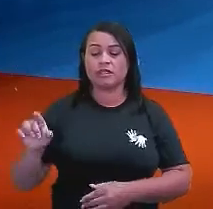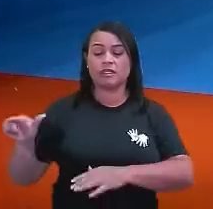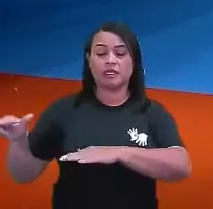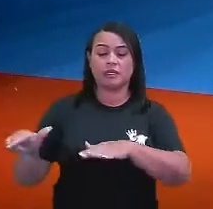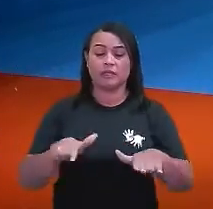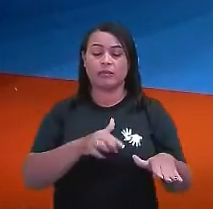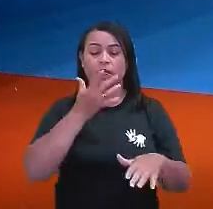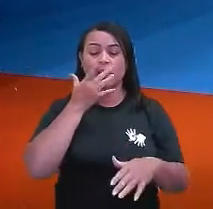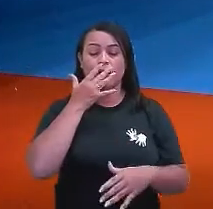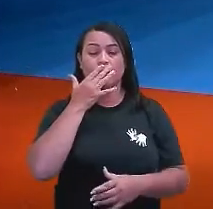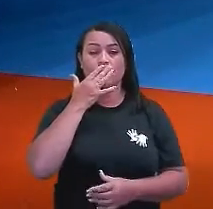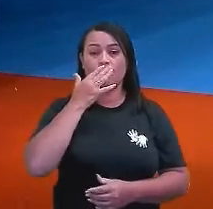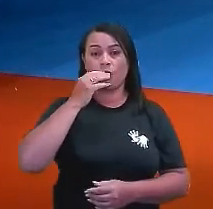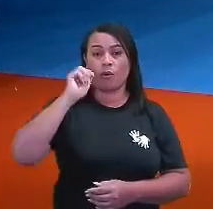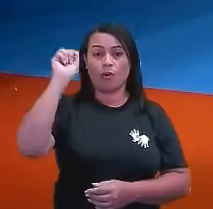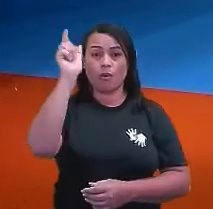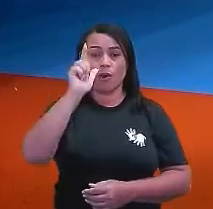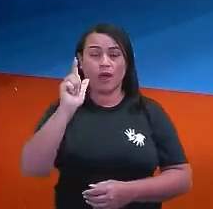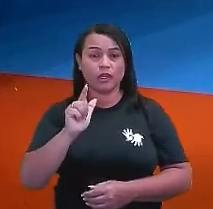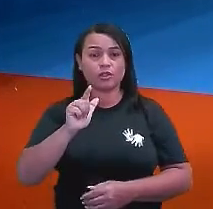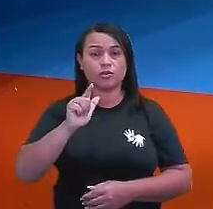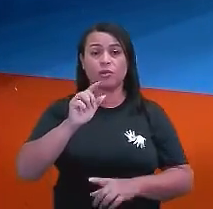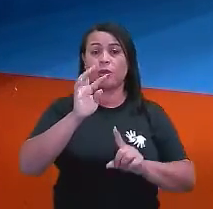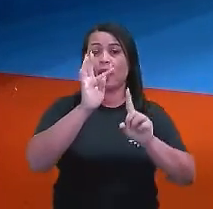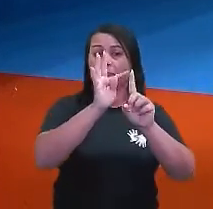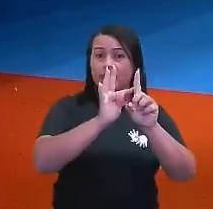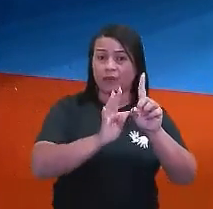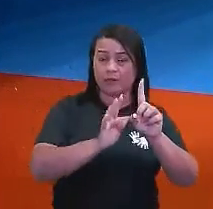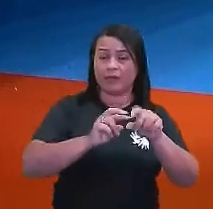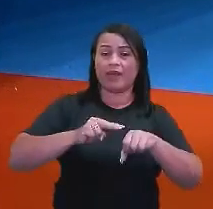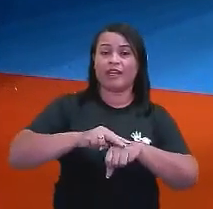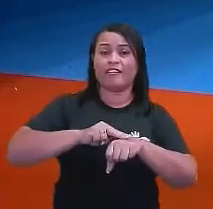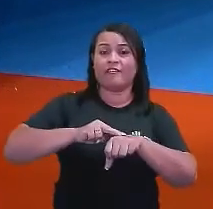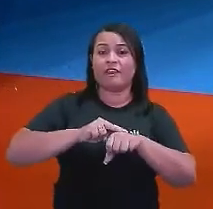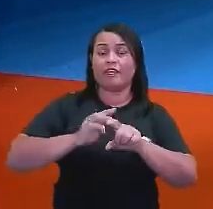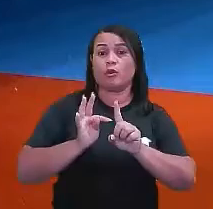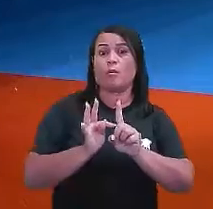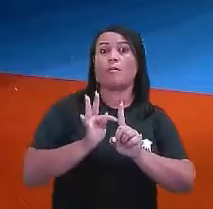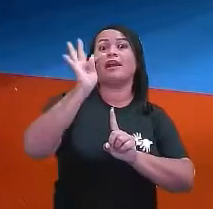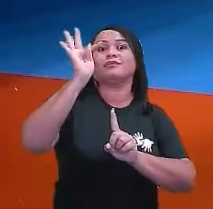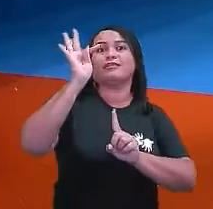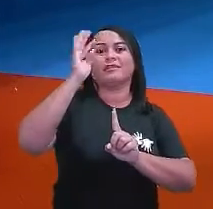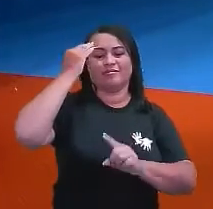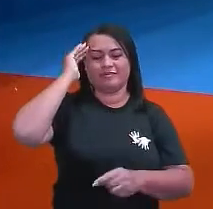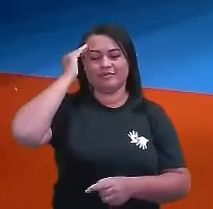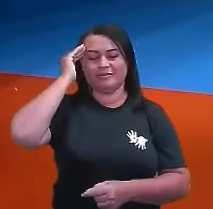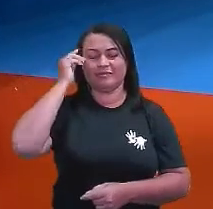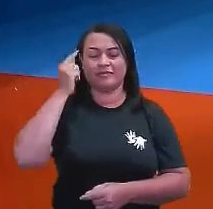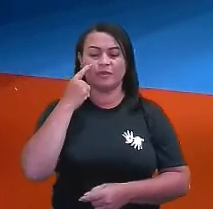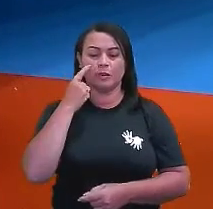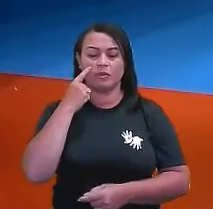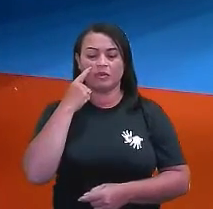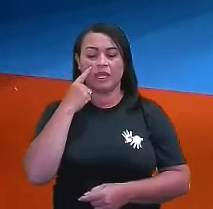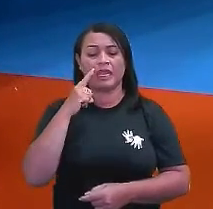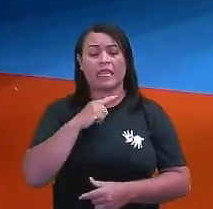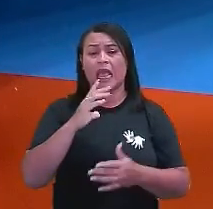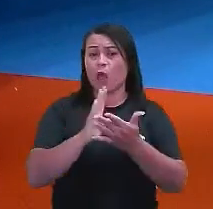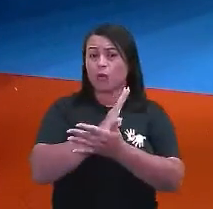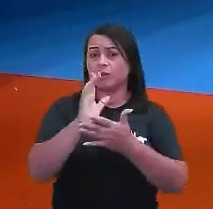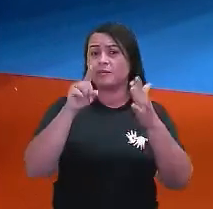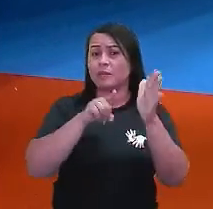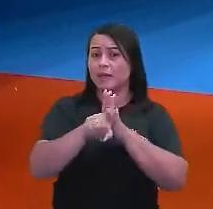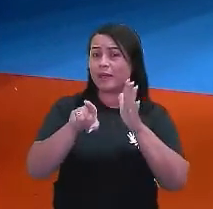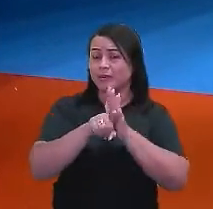mínima e na verde a variação máxima, tá certo? E aí nós temos algumas perguntinhas para